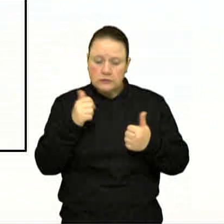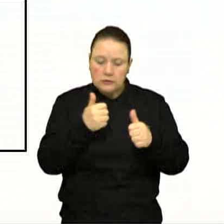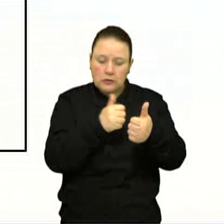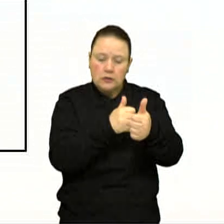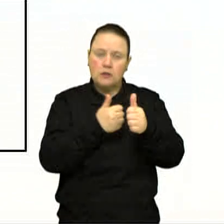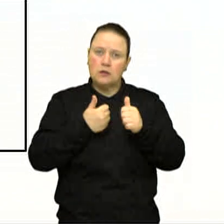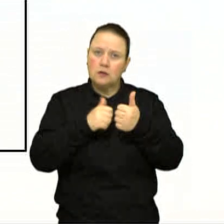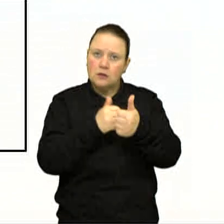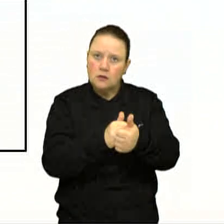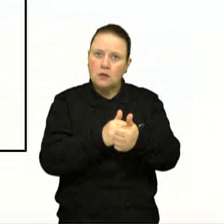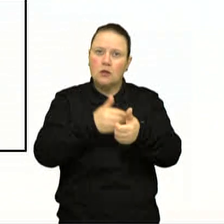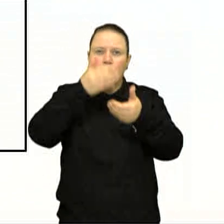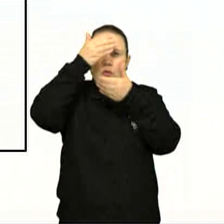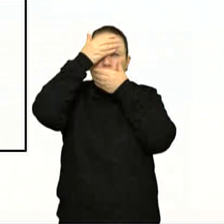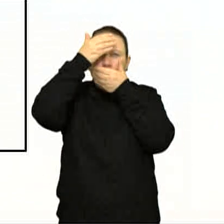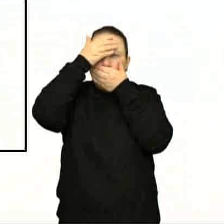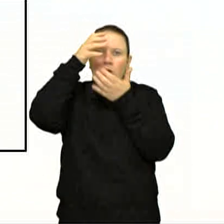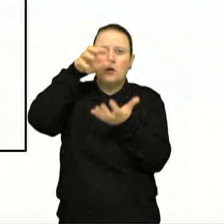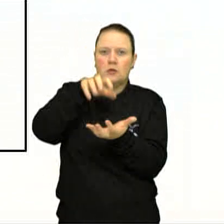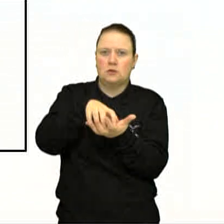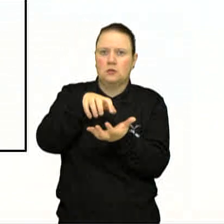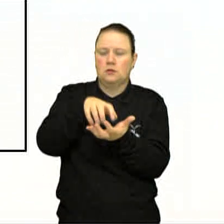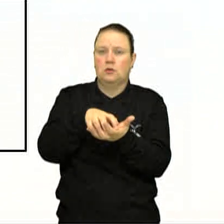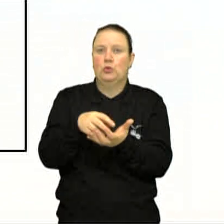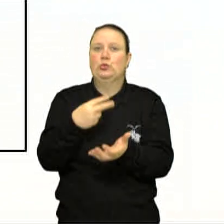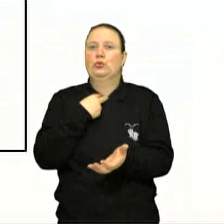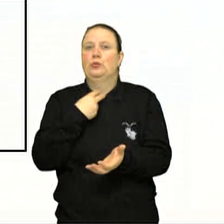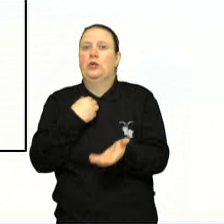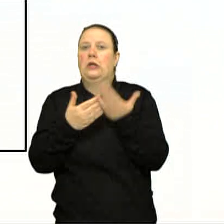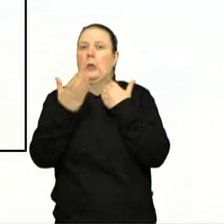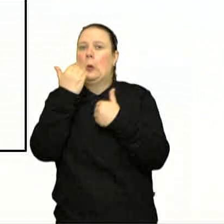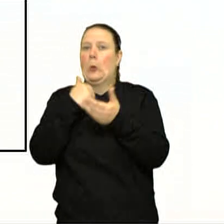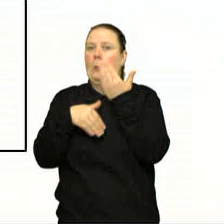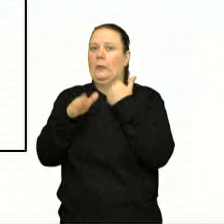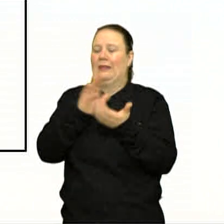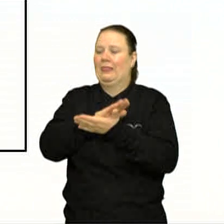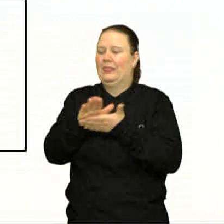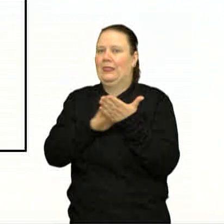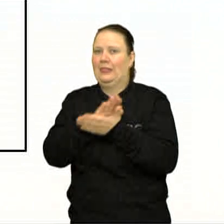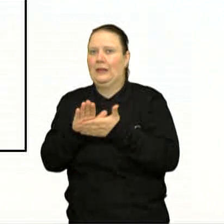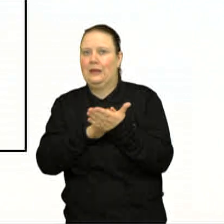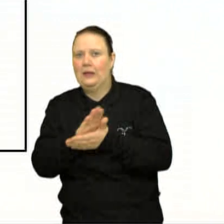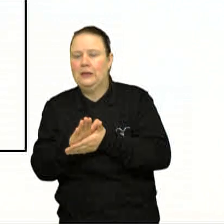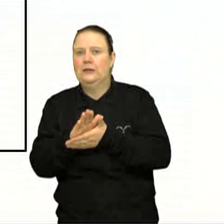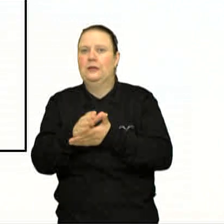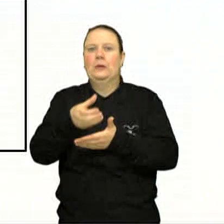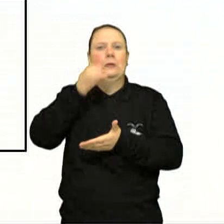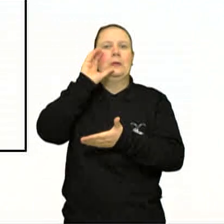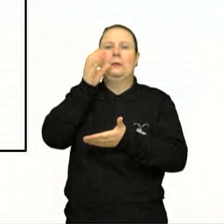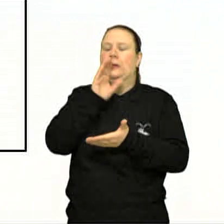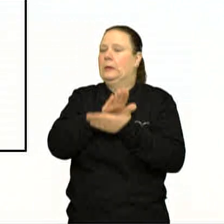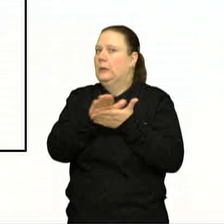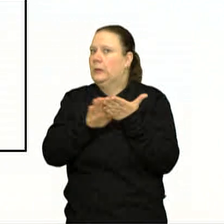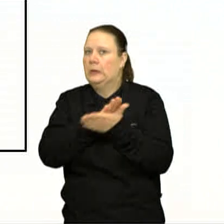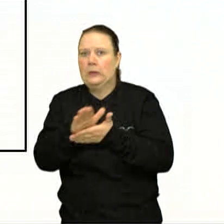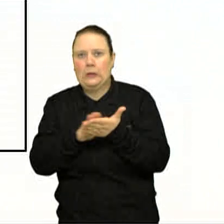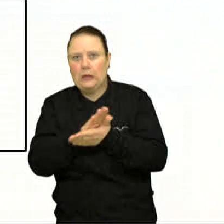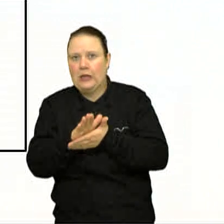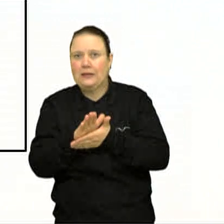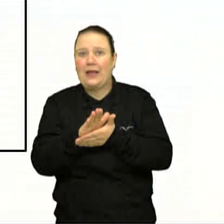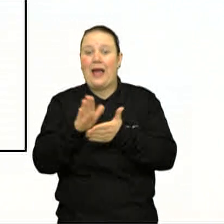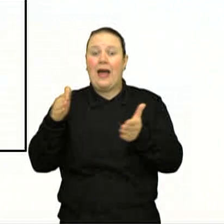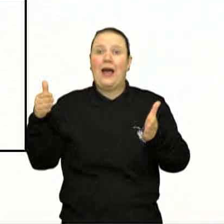ao nascer e pôr do sol, tá? E esse mês é um mês muito importante ali para os islâmicos, né?